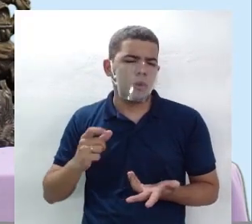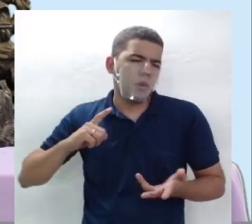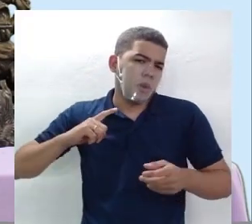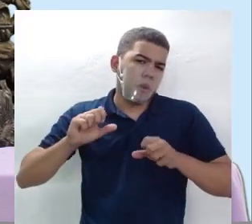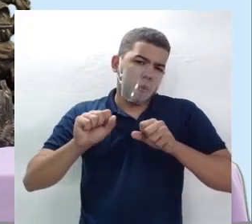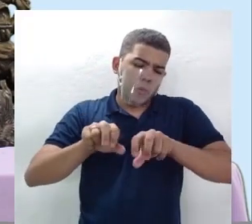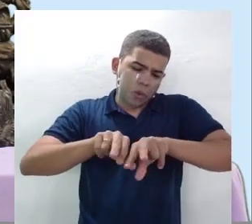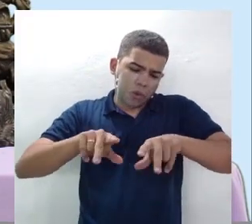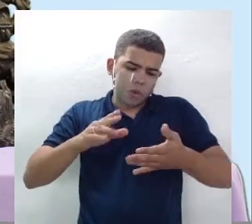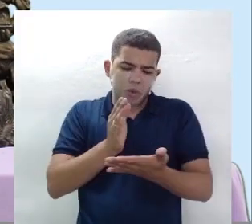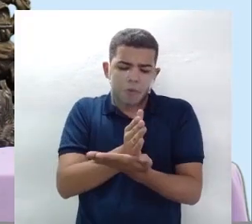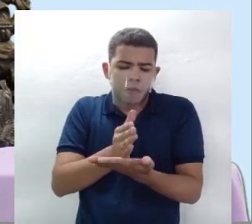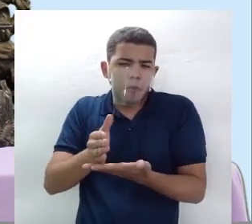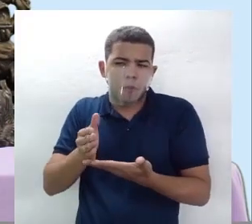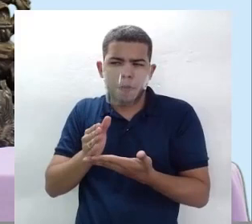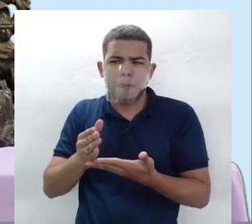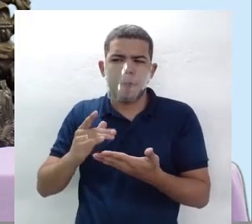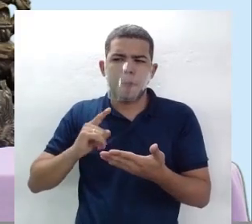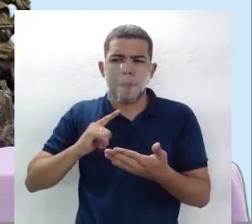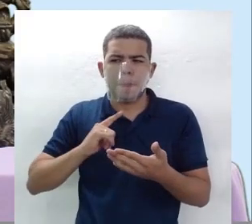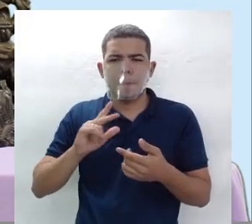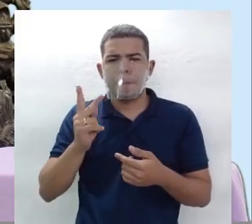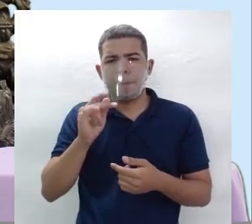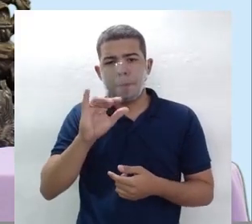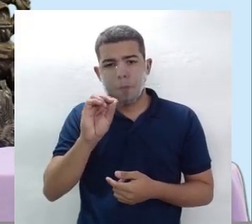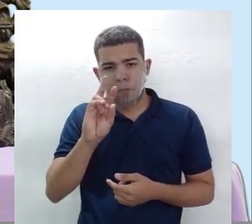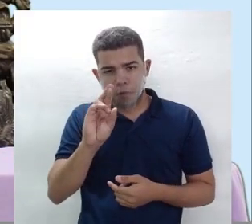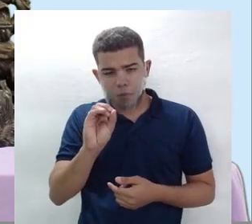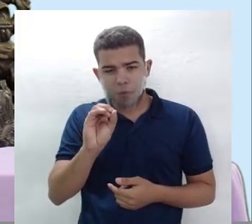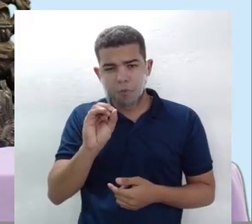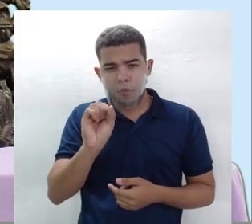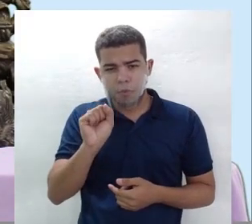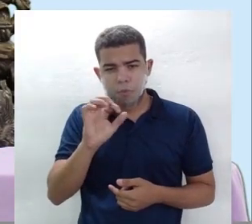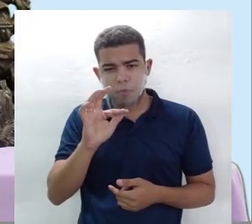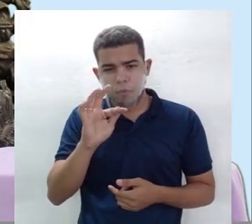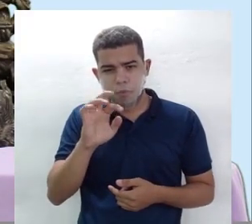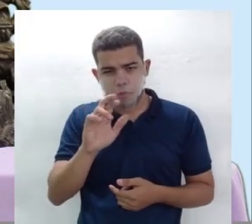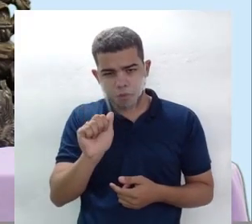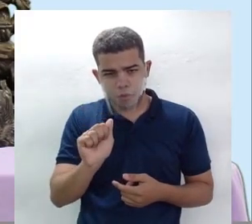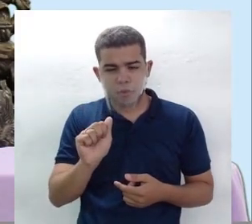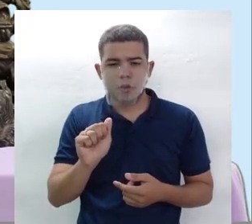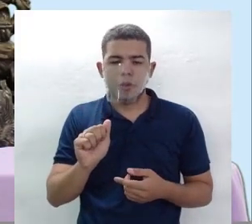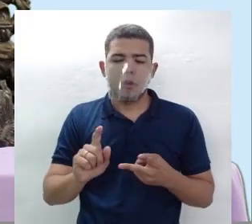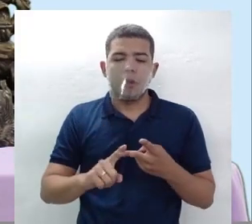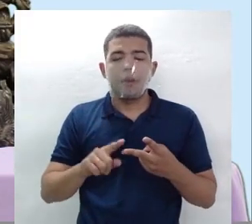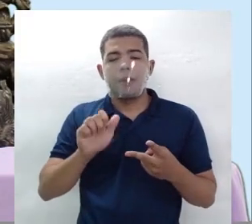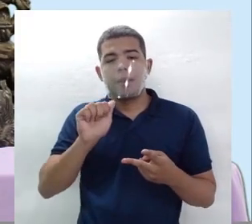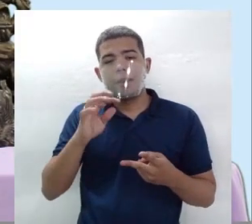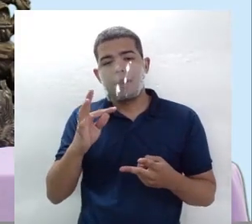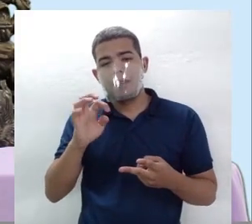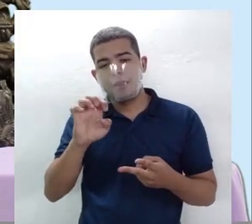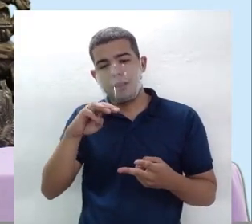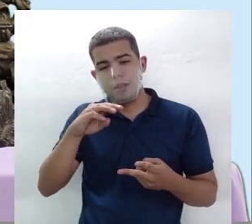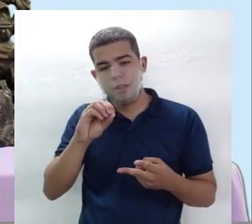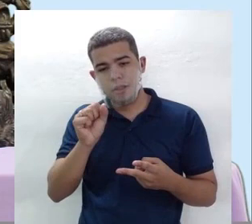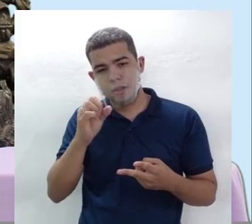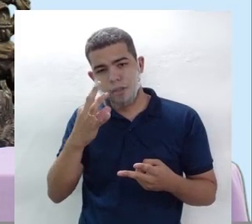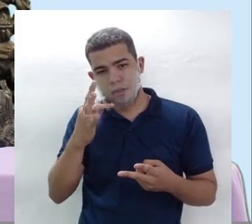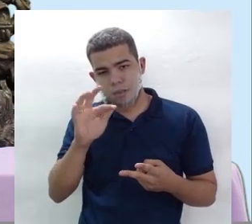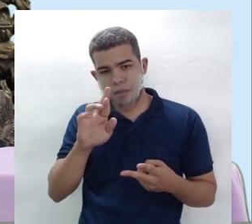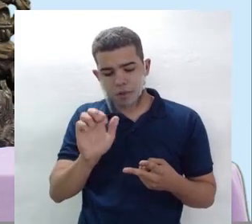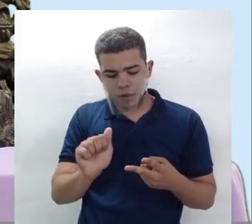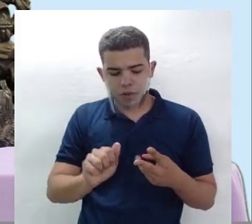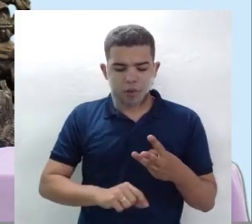ser dividido aí em hidrosfera, no caso da água, atmosfera, no caso do ar,